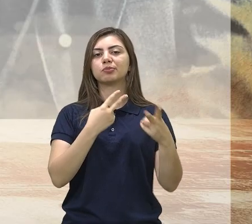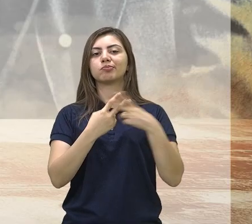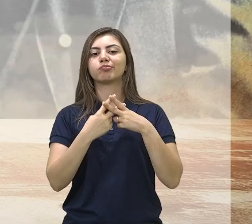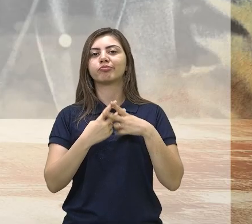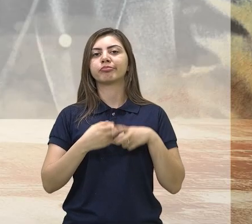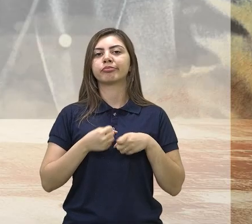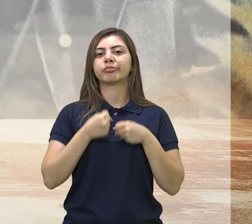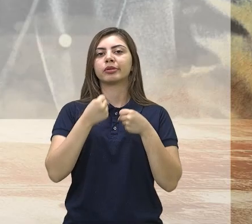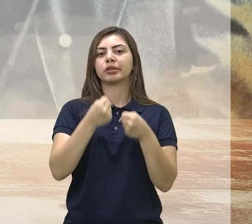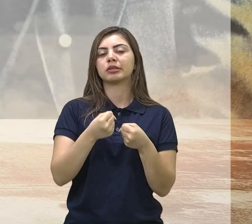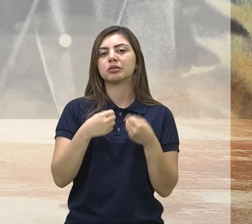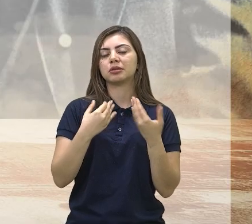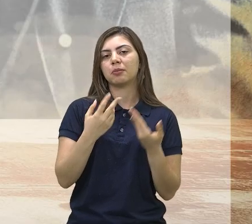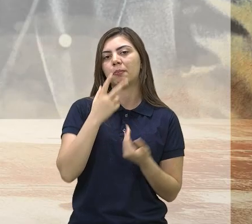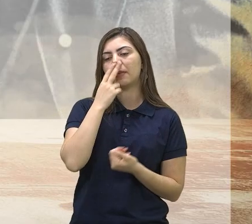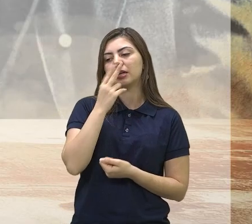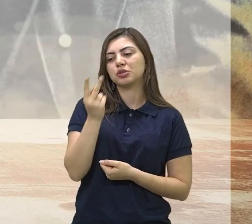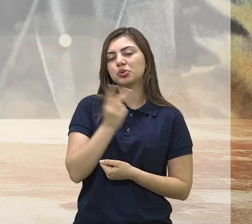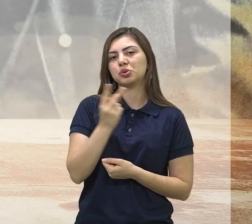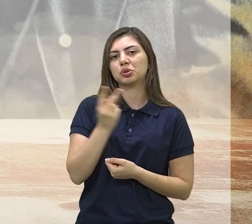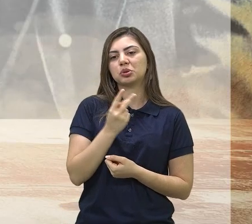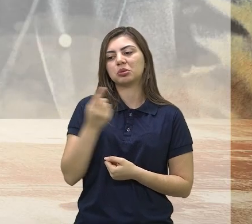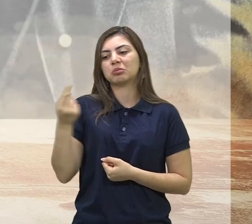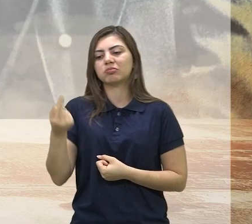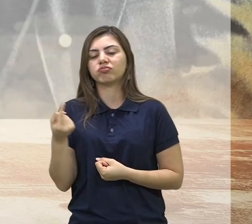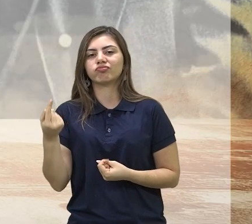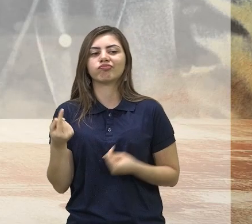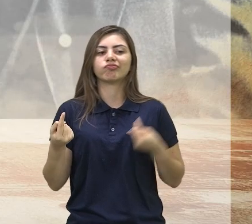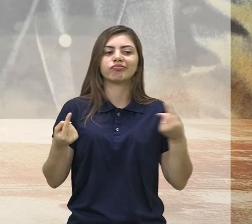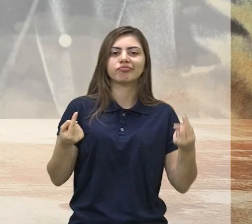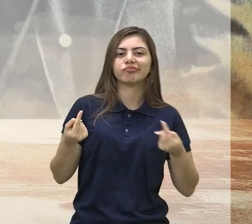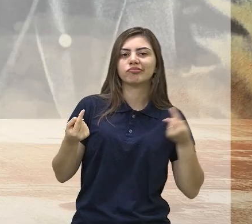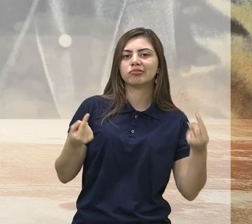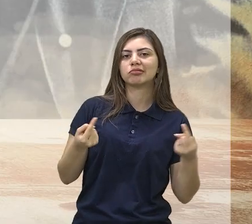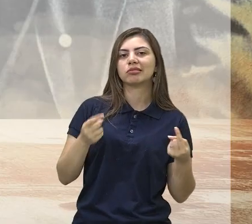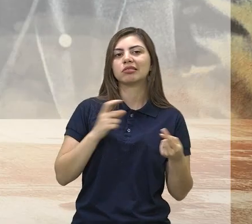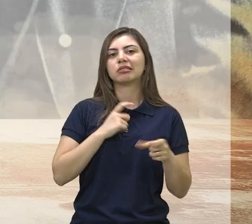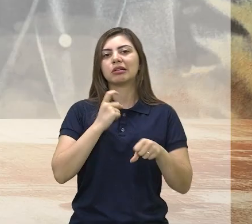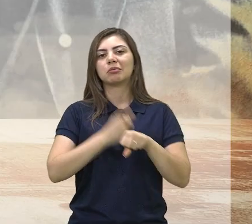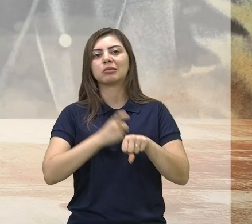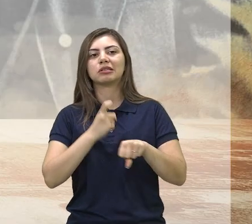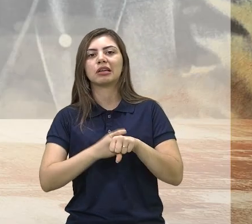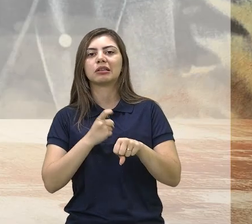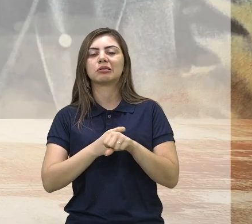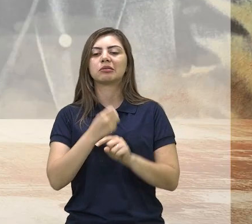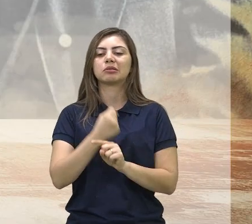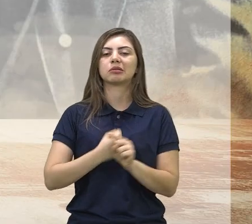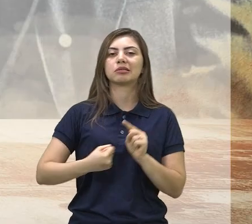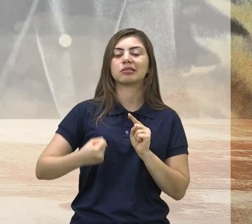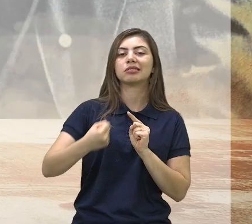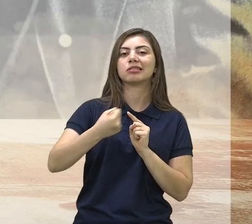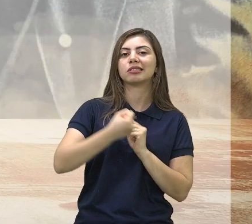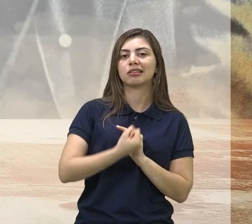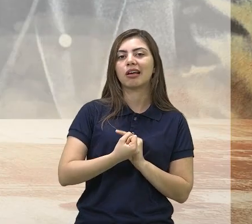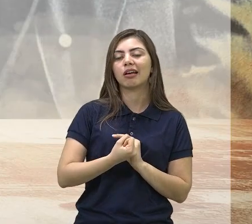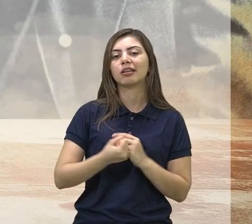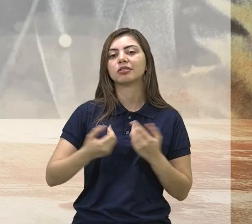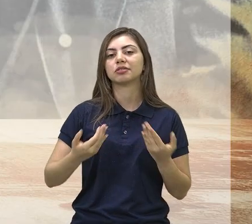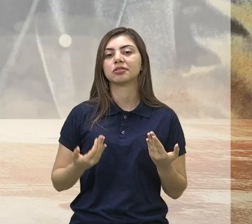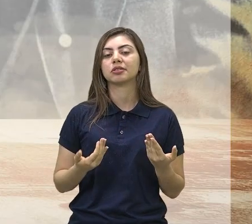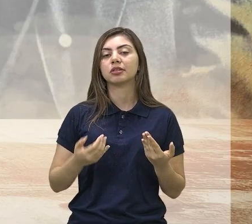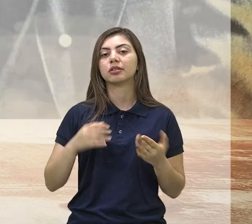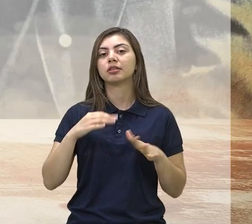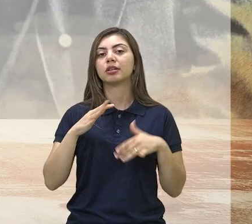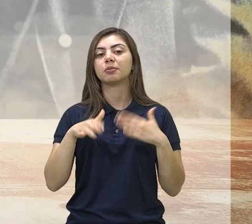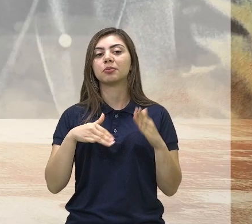estão sendo isolados, né? Rebeldia juvenil, intolerância social, tem ali o sacrifício, né, e